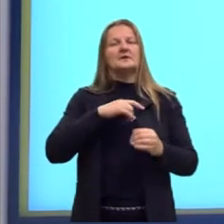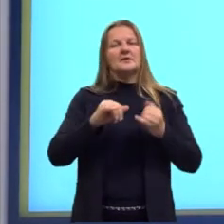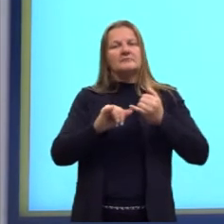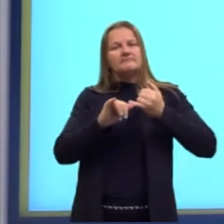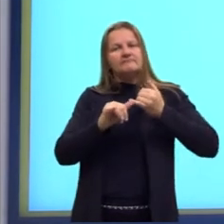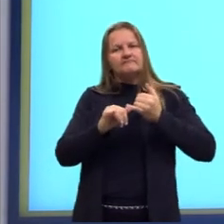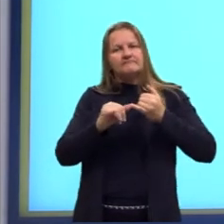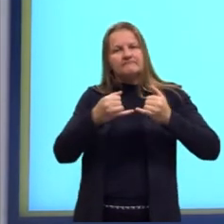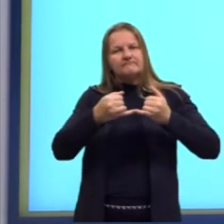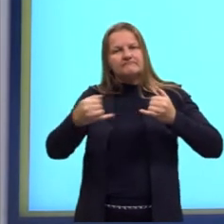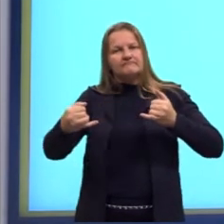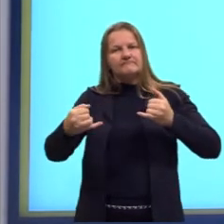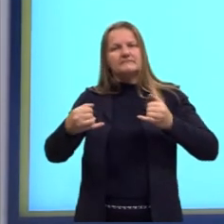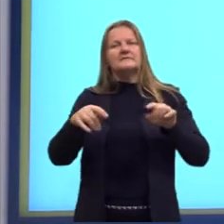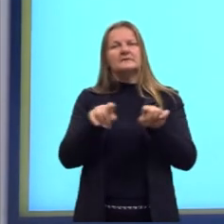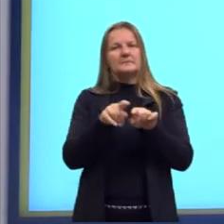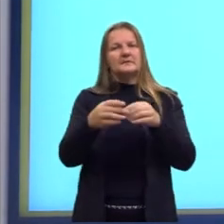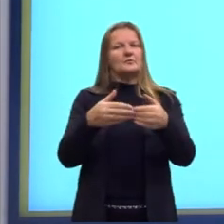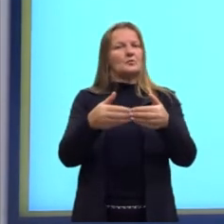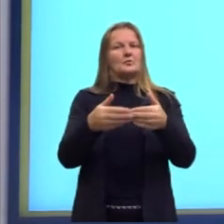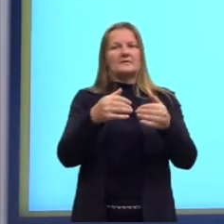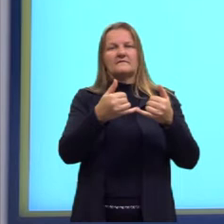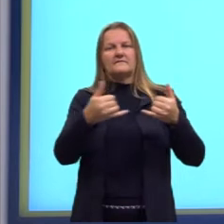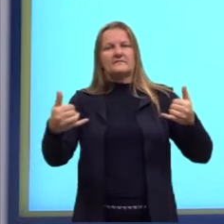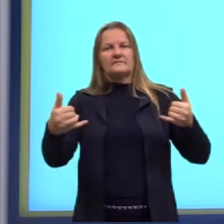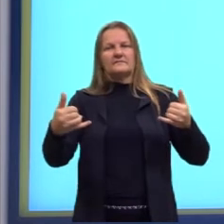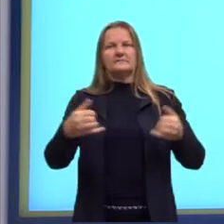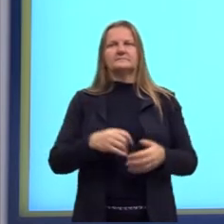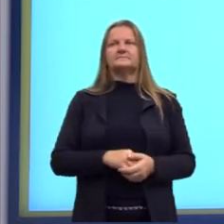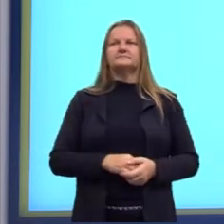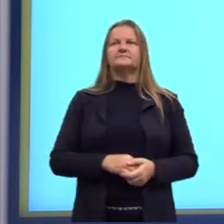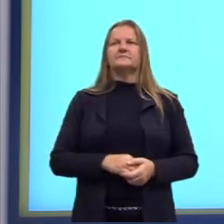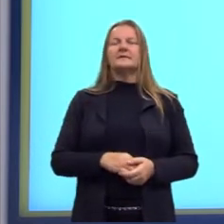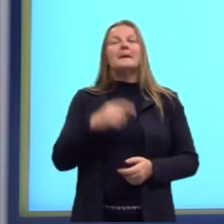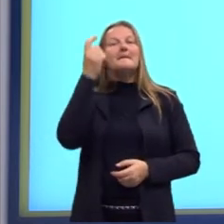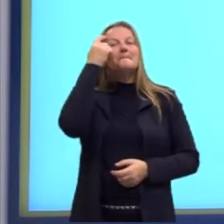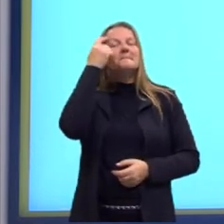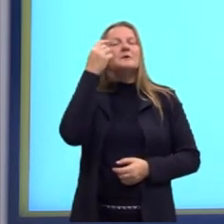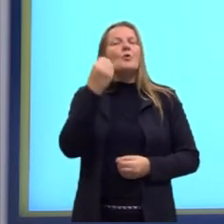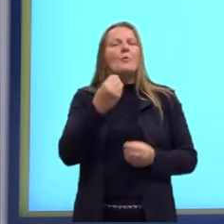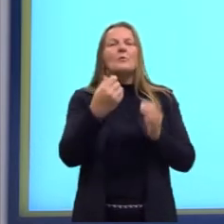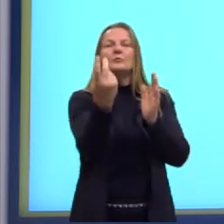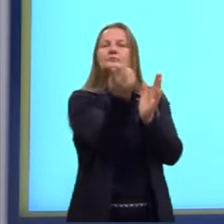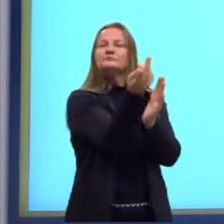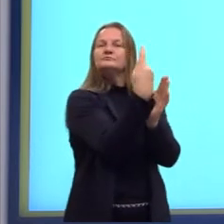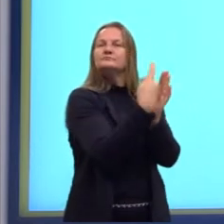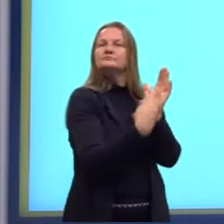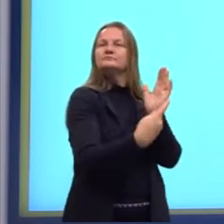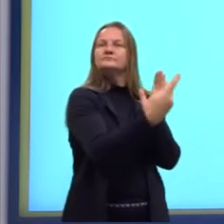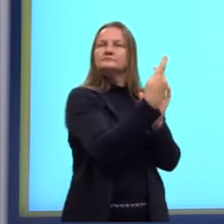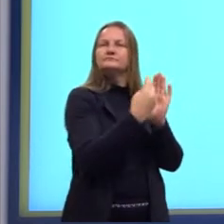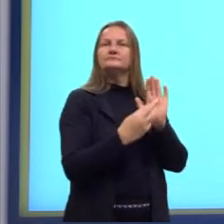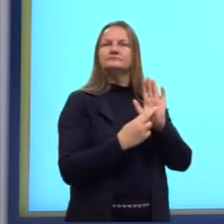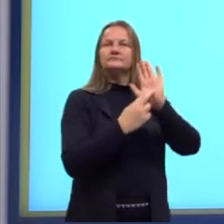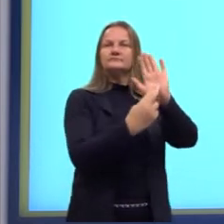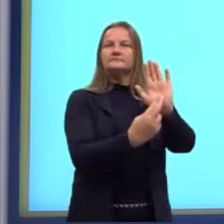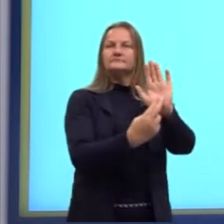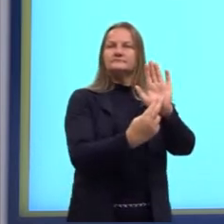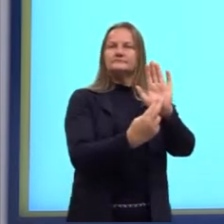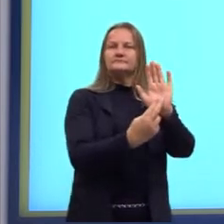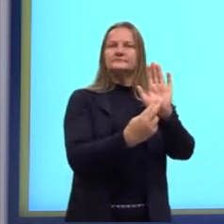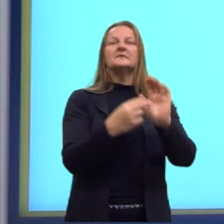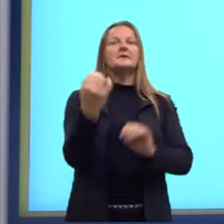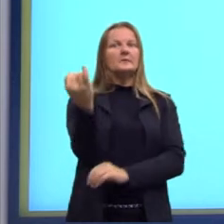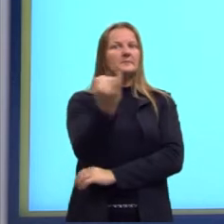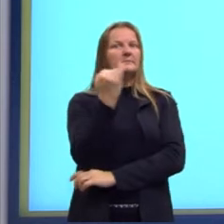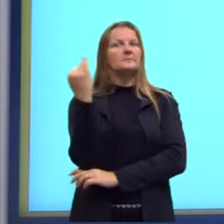e um fio qualquer tá bom pensando Então como que a gente representa em desenhos aí